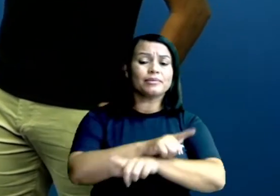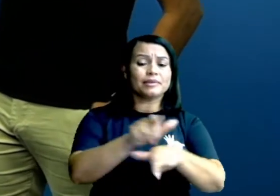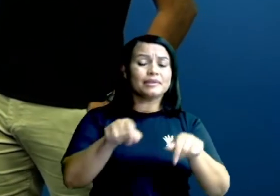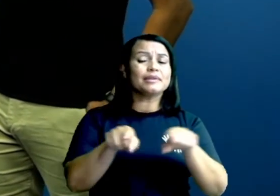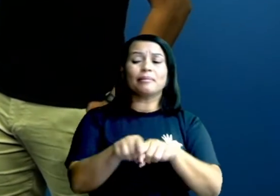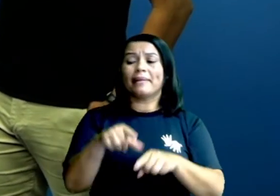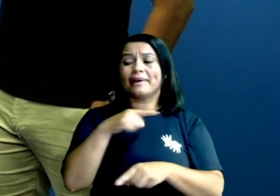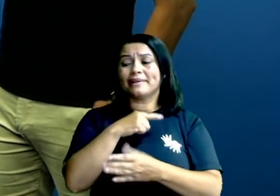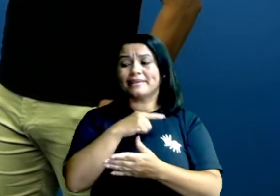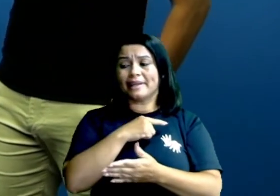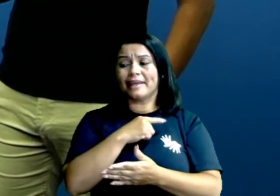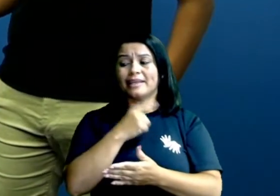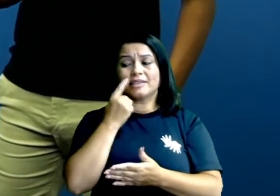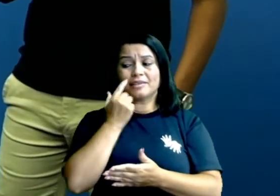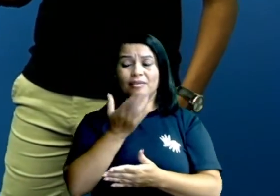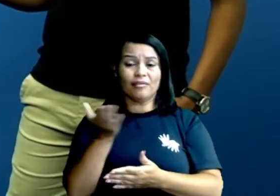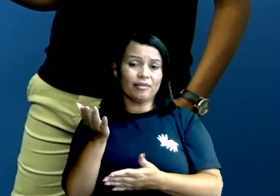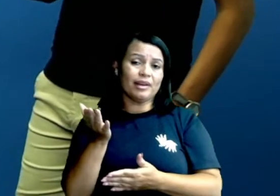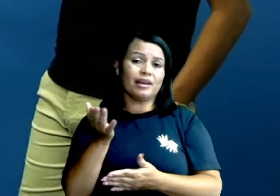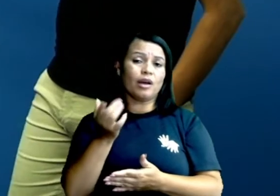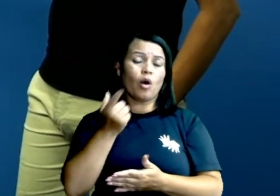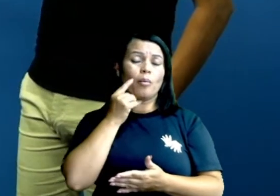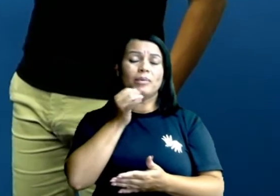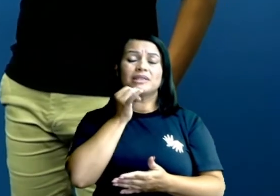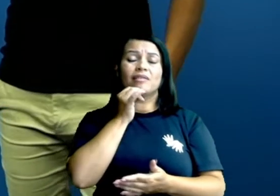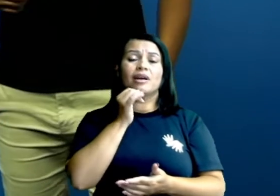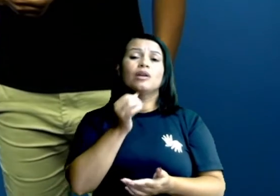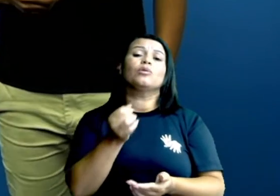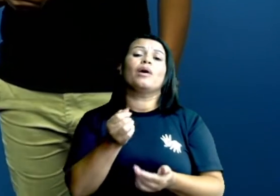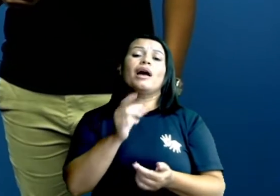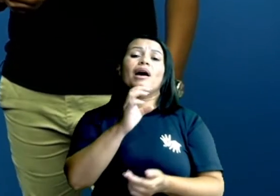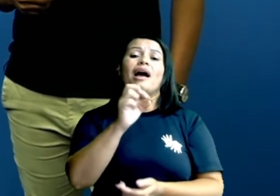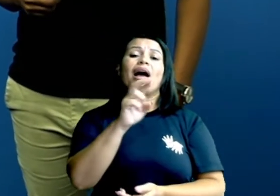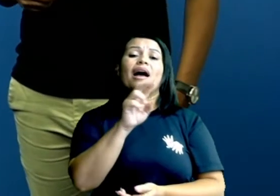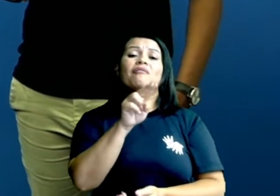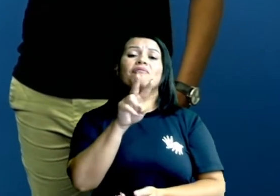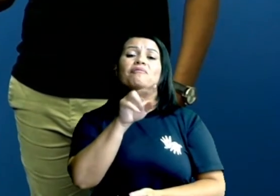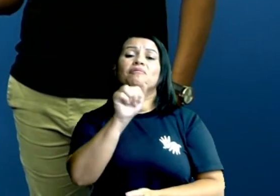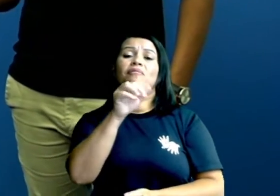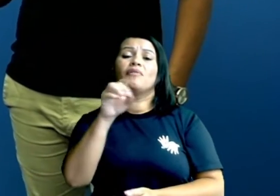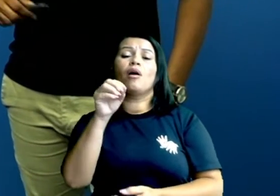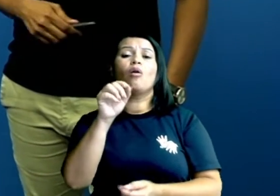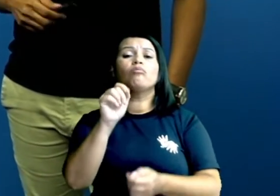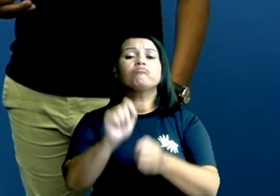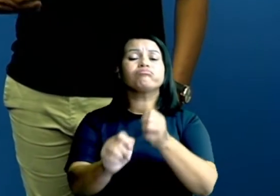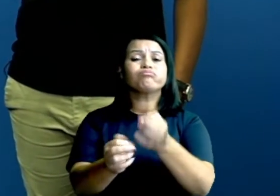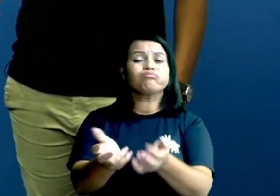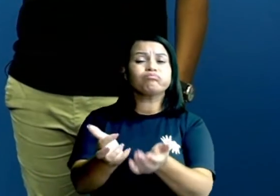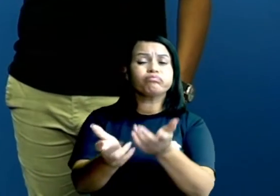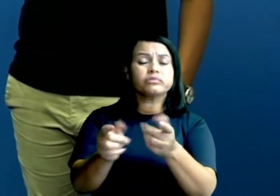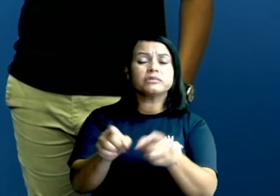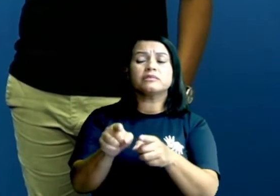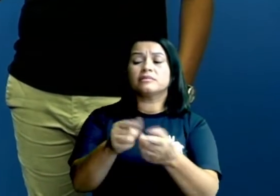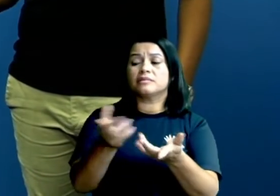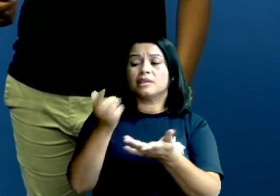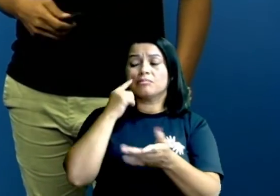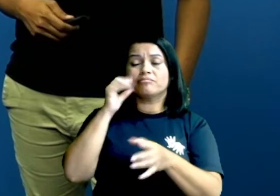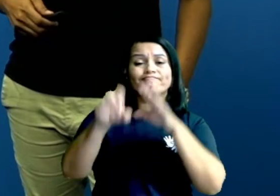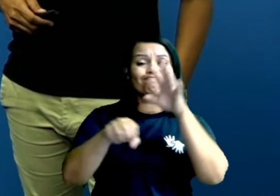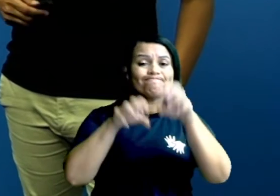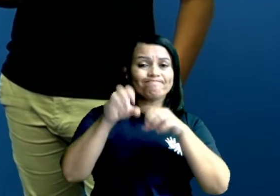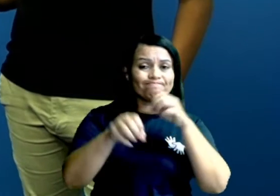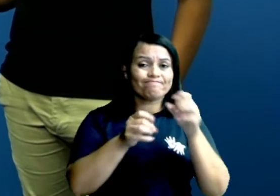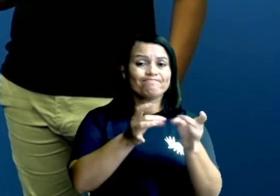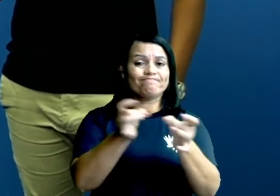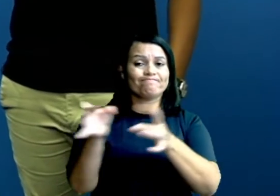faz presente, e você tem, por exemplo, a produção de carvão, muitas vezes, né, em áreas de caatinga, e a mata ela vai sendo retirada